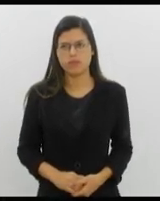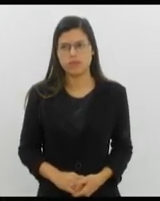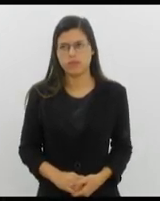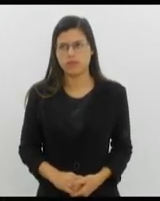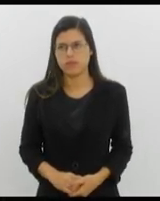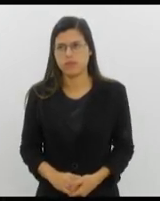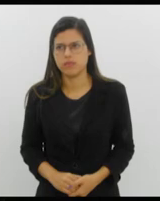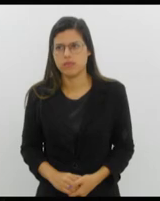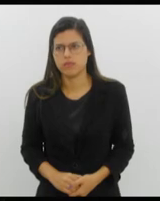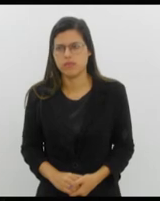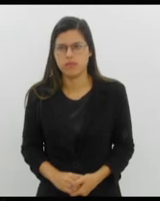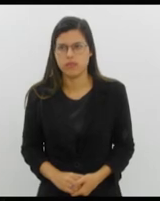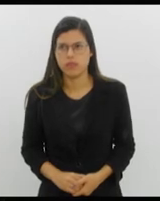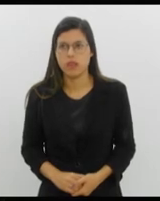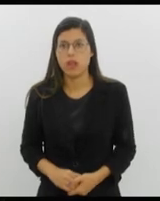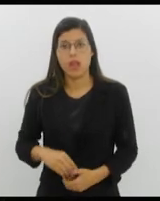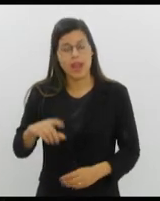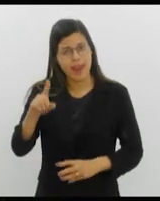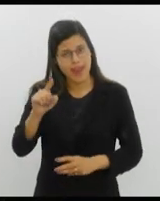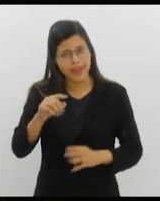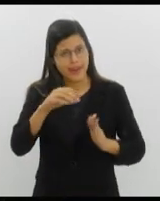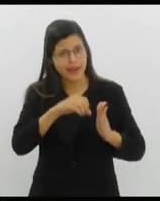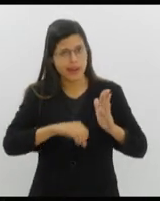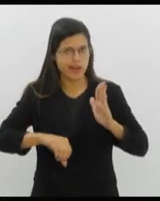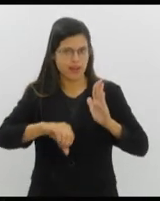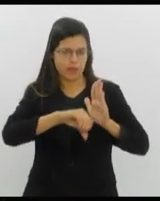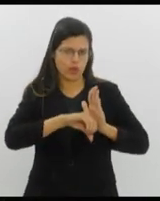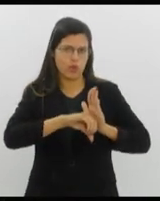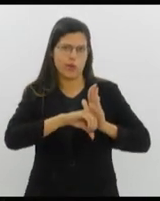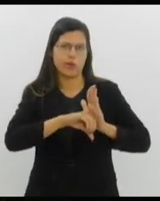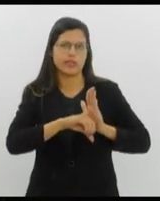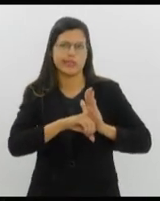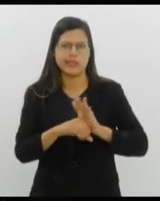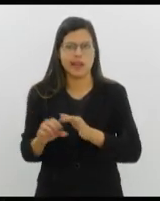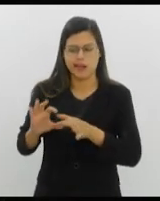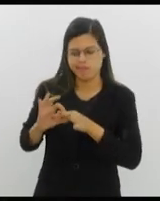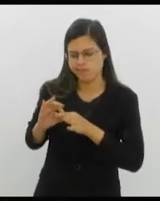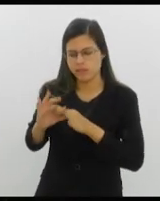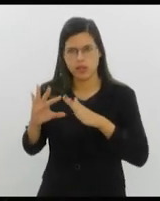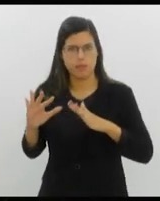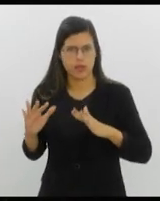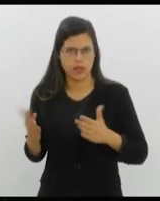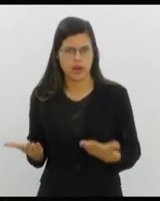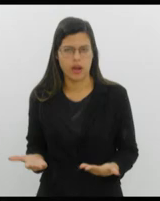É de tal forma criminosa a permissividade